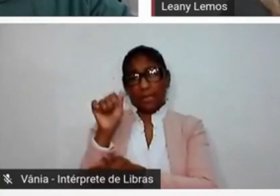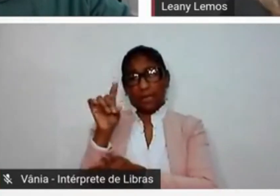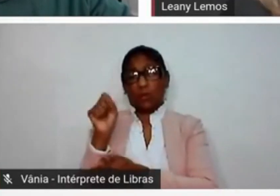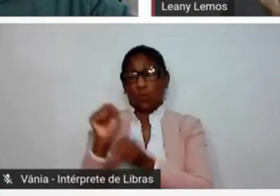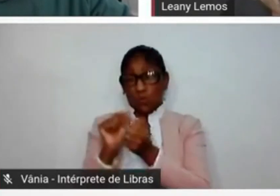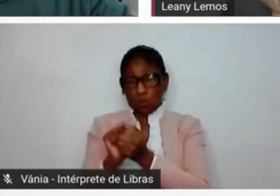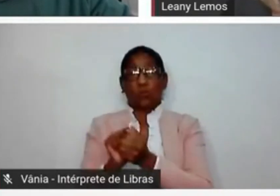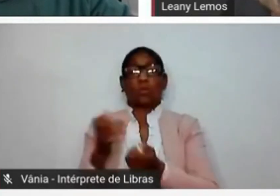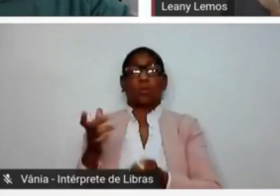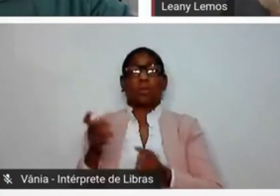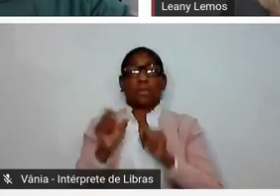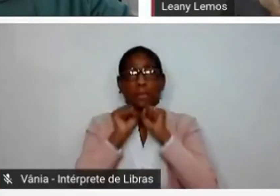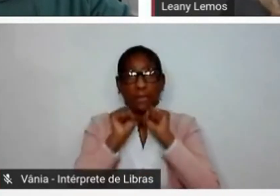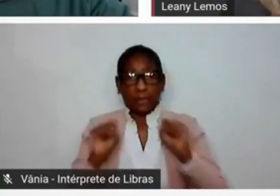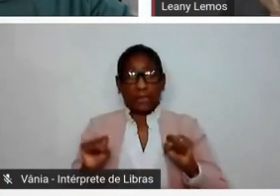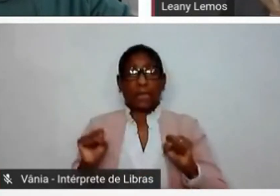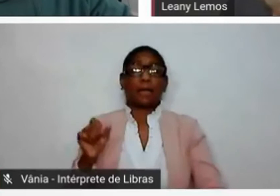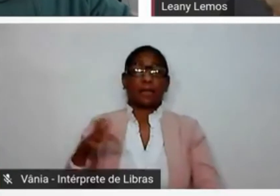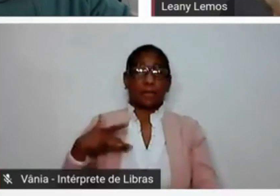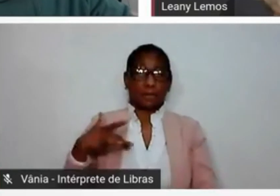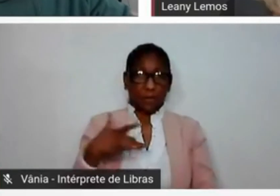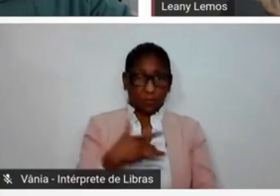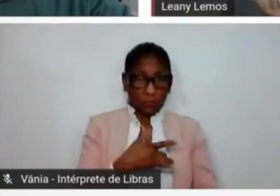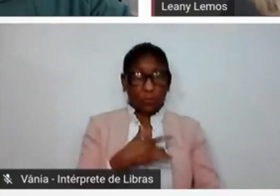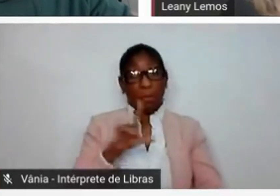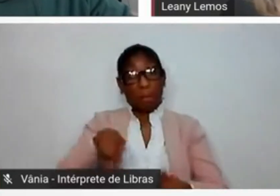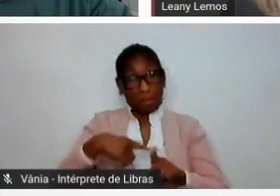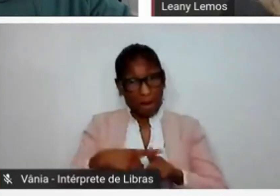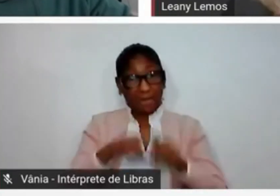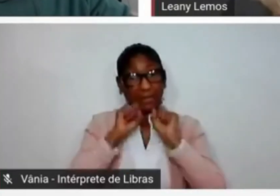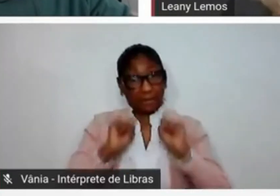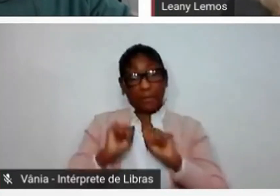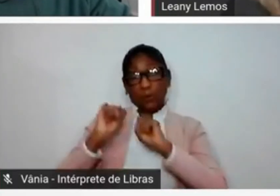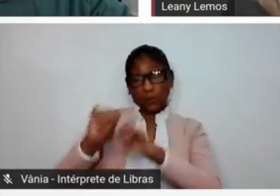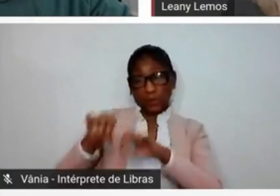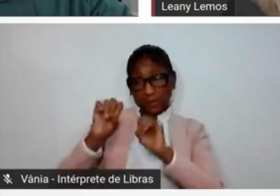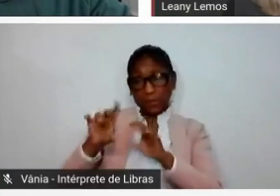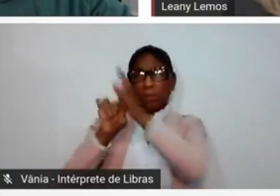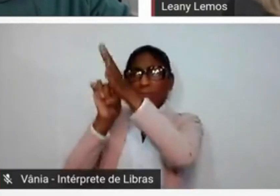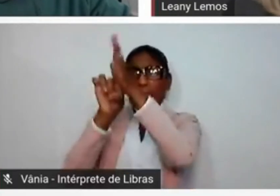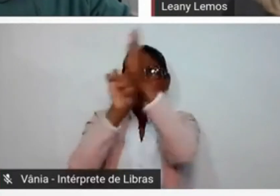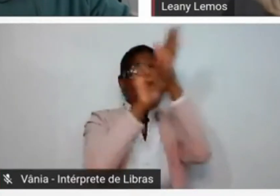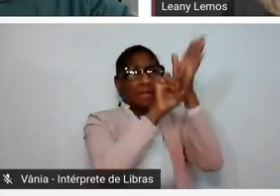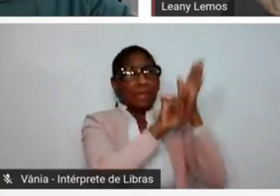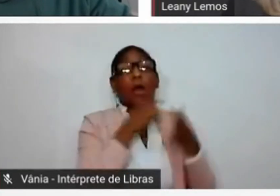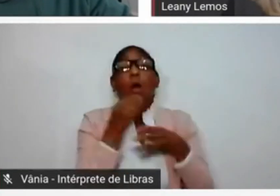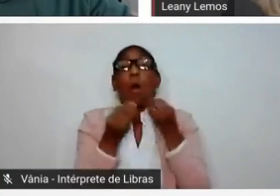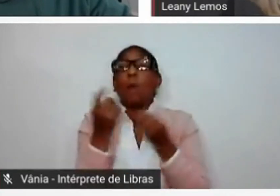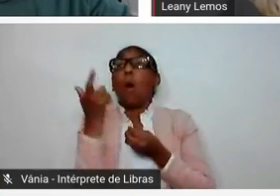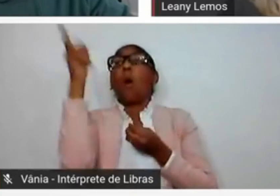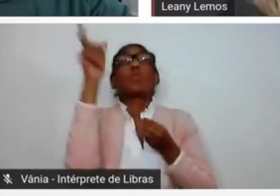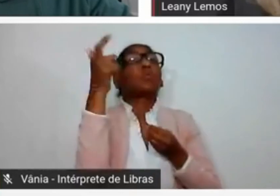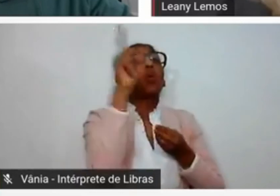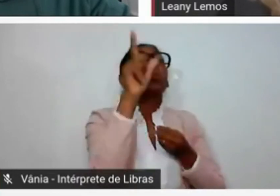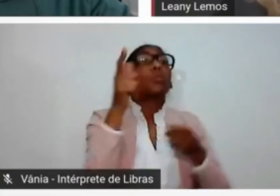Saúde e a Secretaria de Educação, fizeram levantamentos, né, como é que tem sido feito em outros países, em outros estados também,